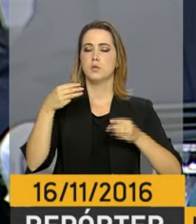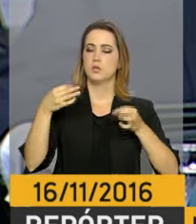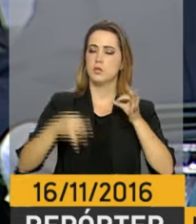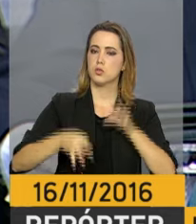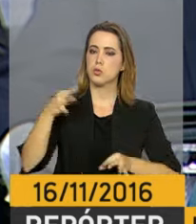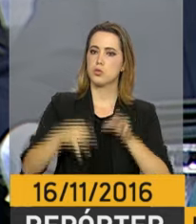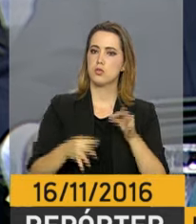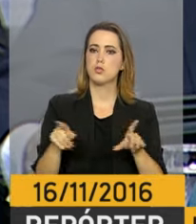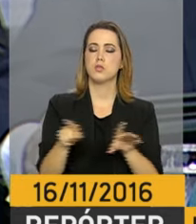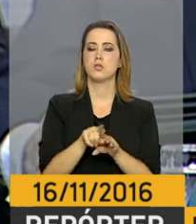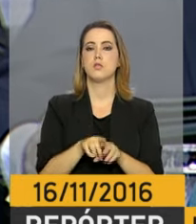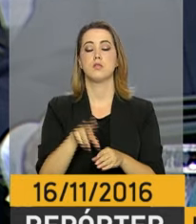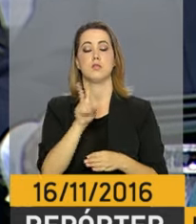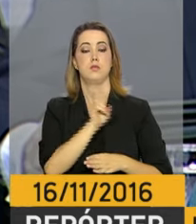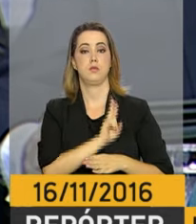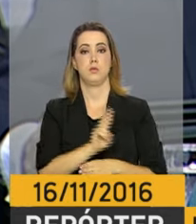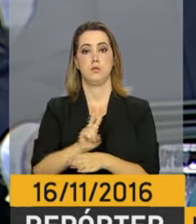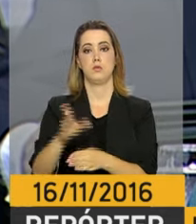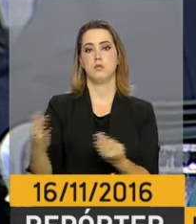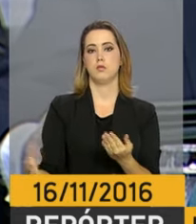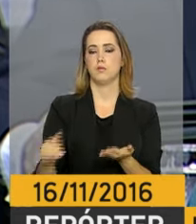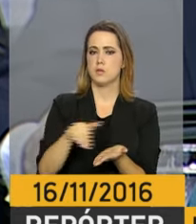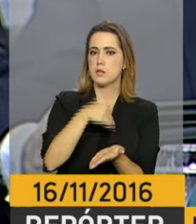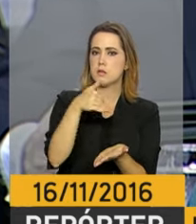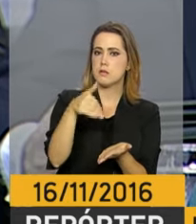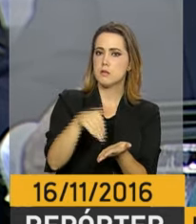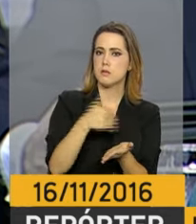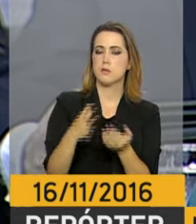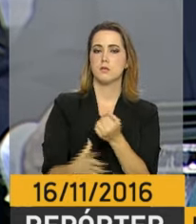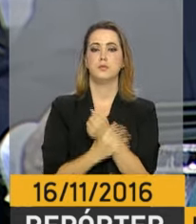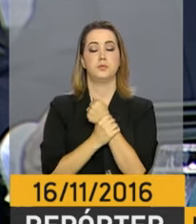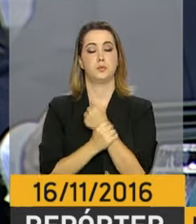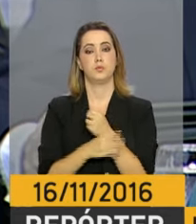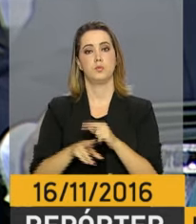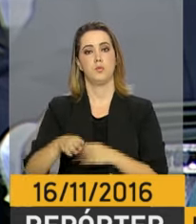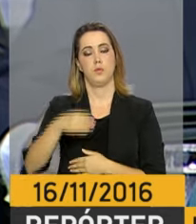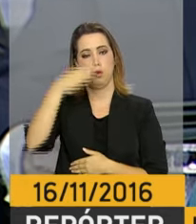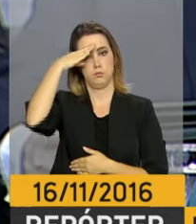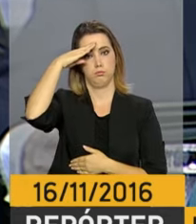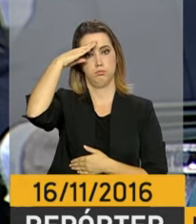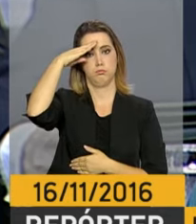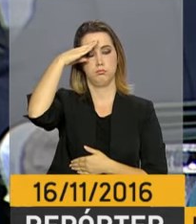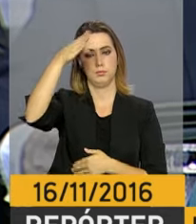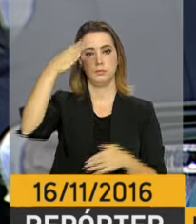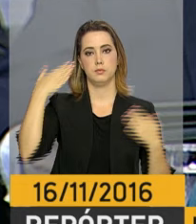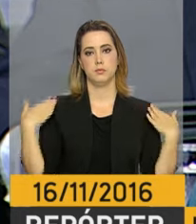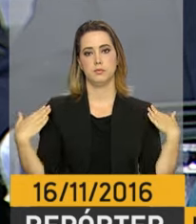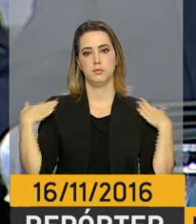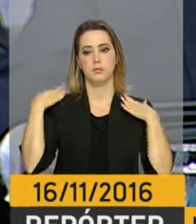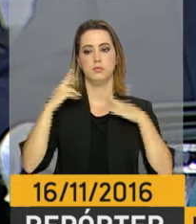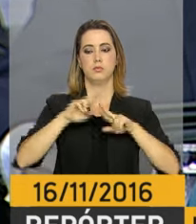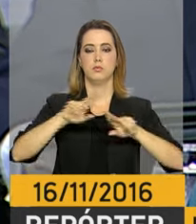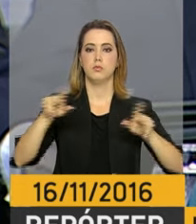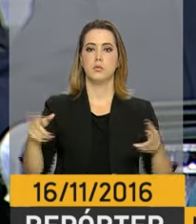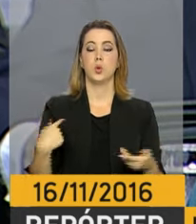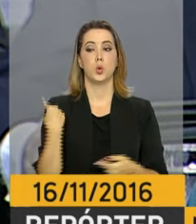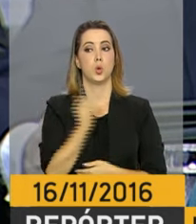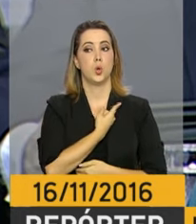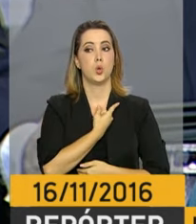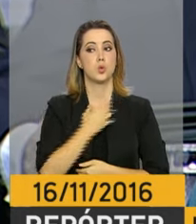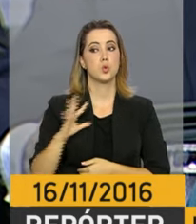Defesa o ministro de segurança institucional as forças armadas as forças de segurança para que dão de mãos dadas